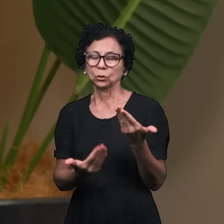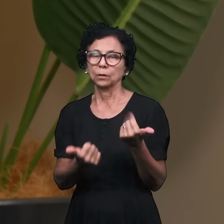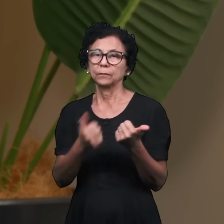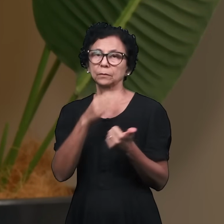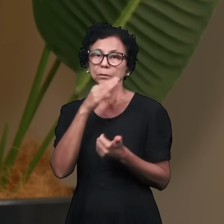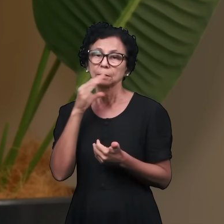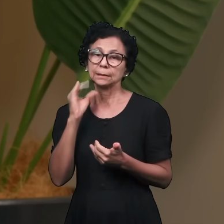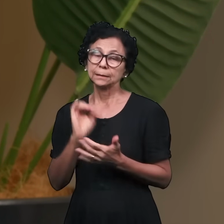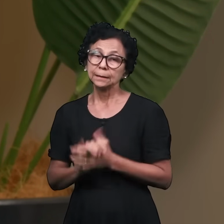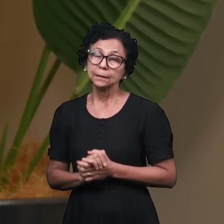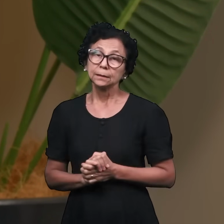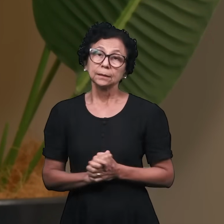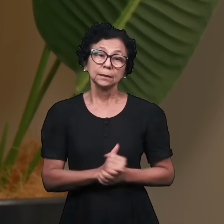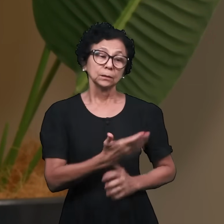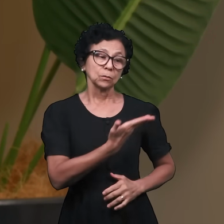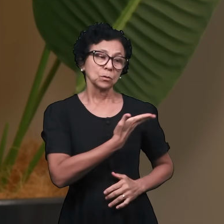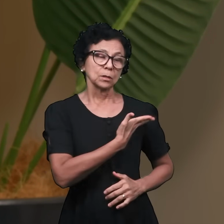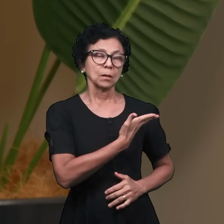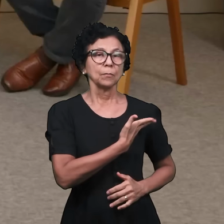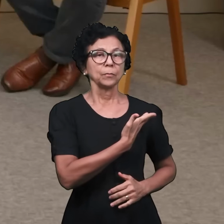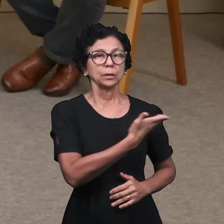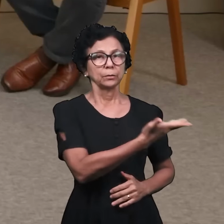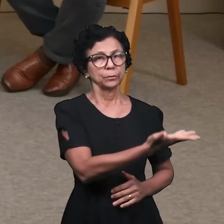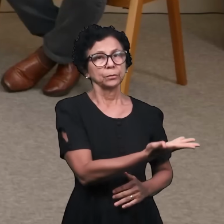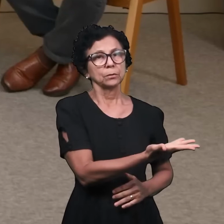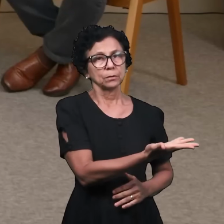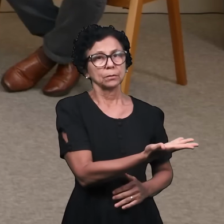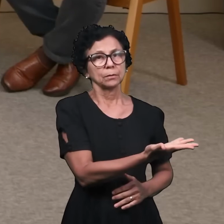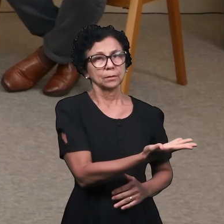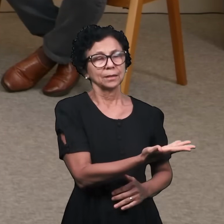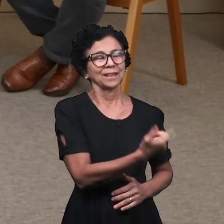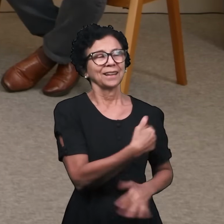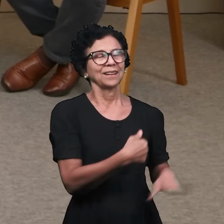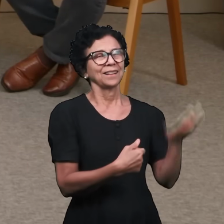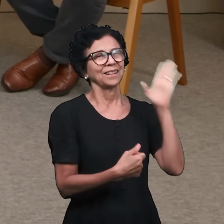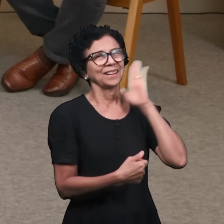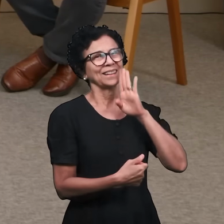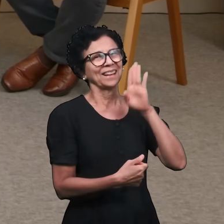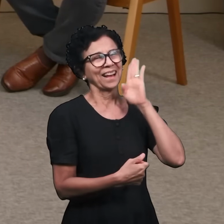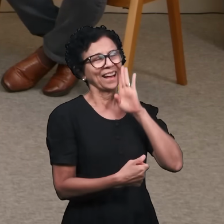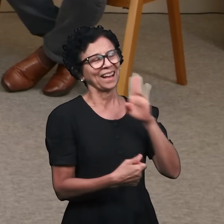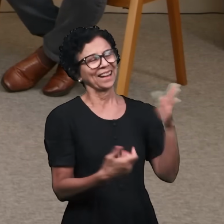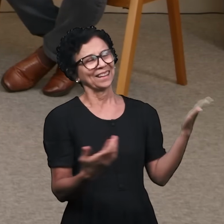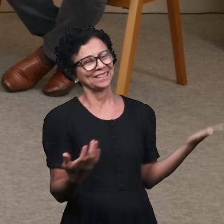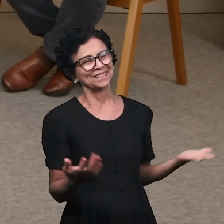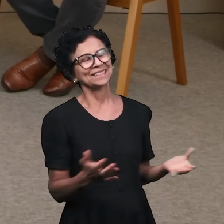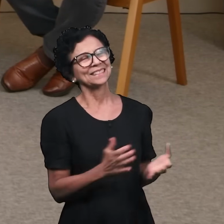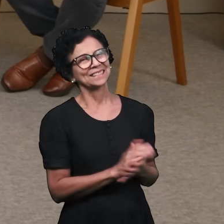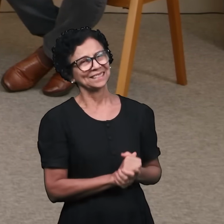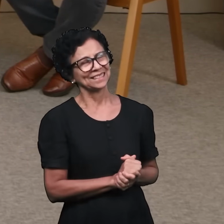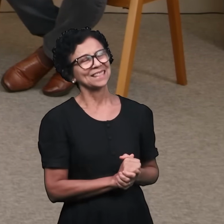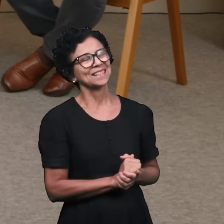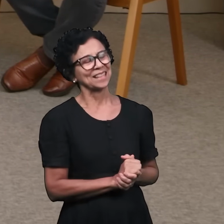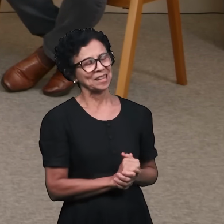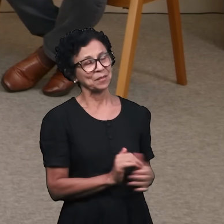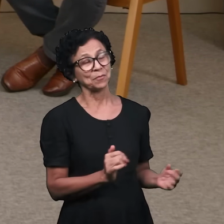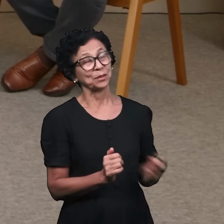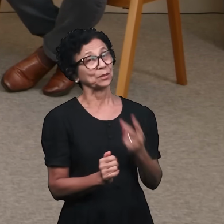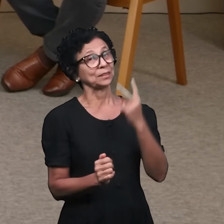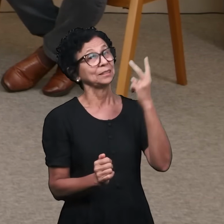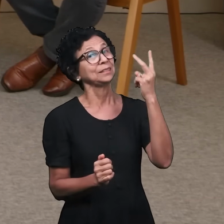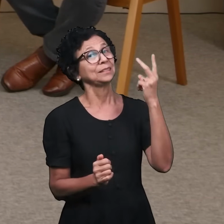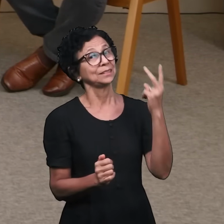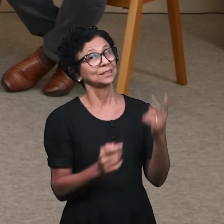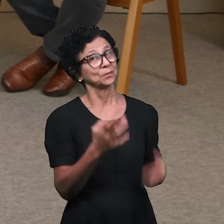as amizades do momento, que são sempre aquelas pessoas legais. São aquelas pessoas que te valorizam,